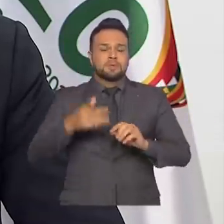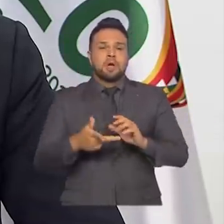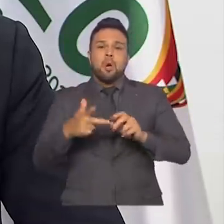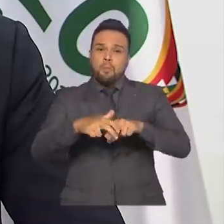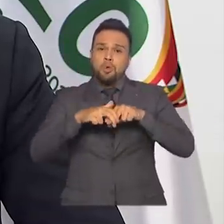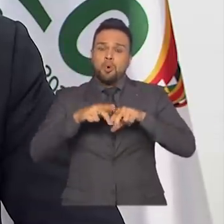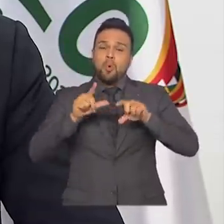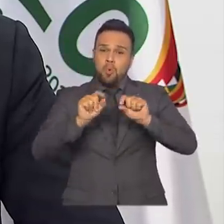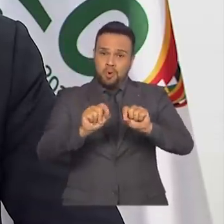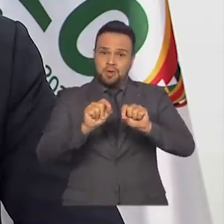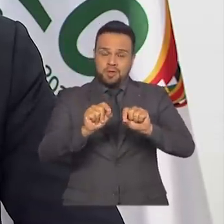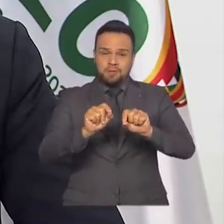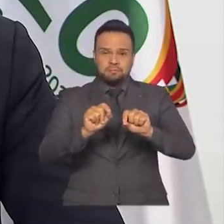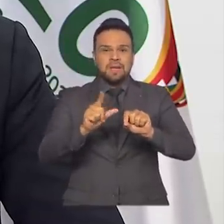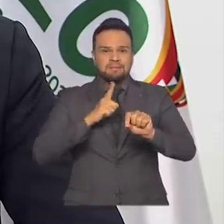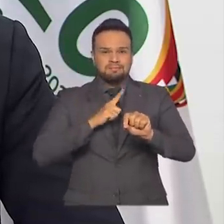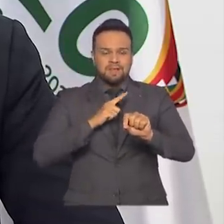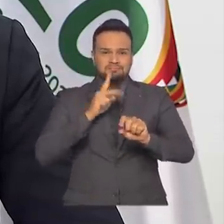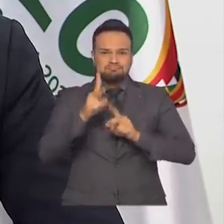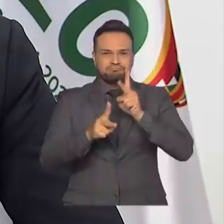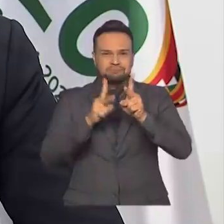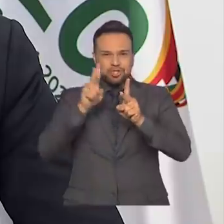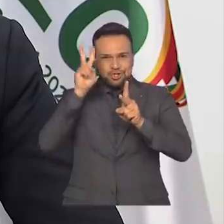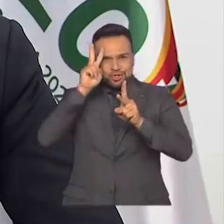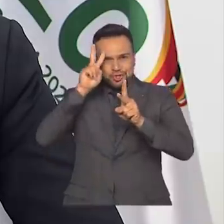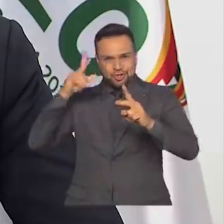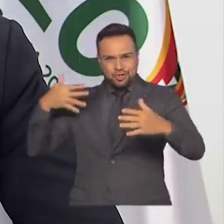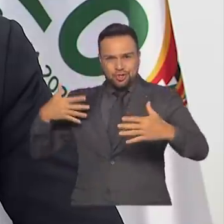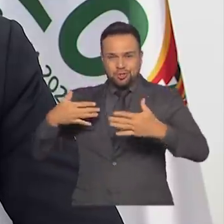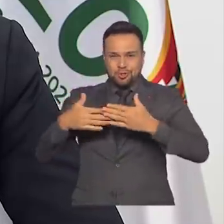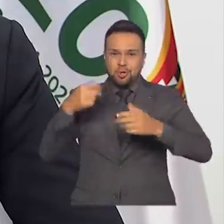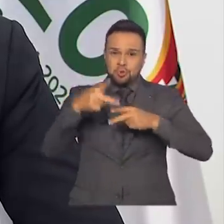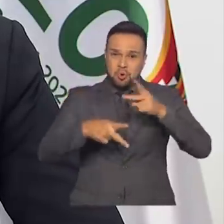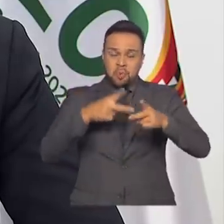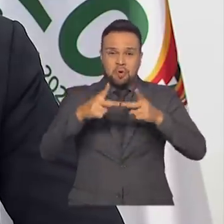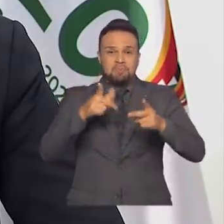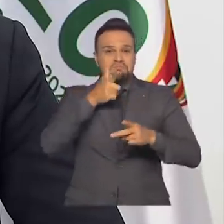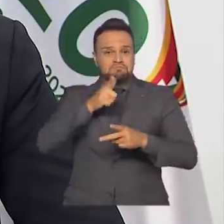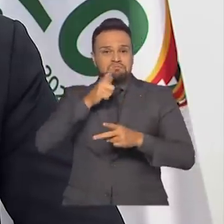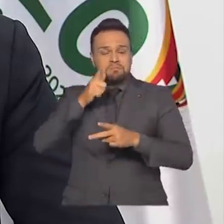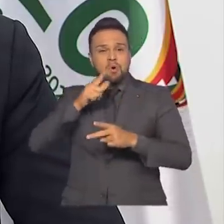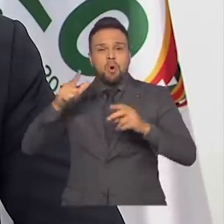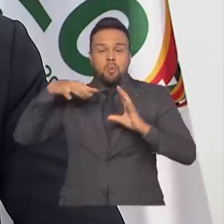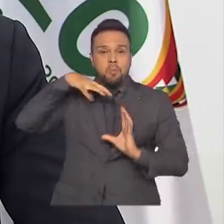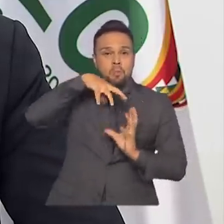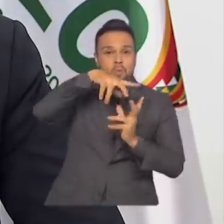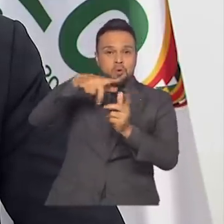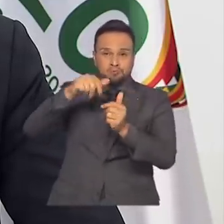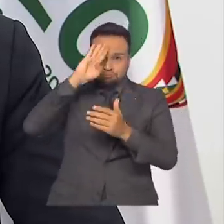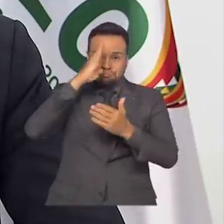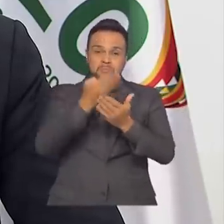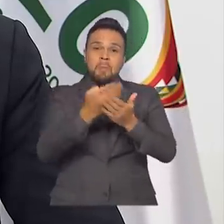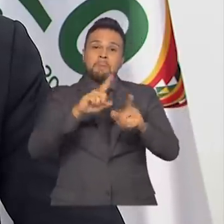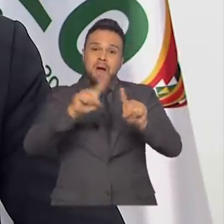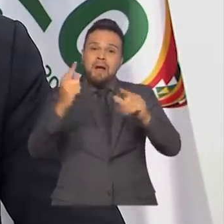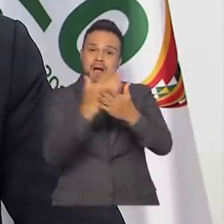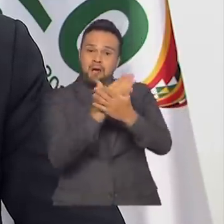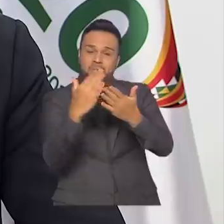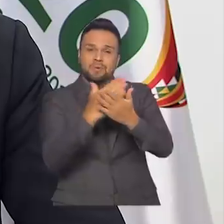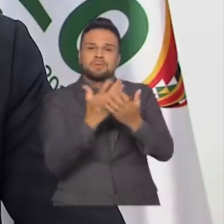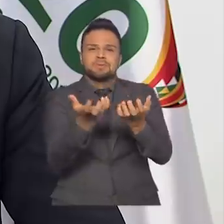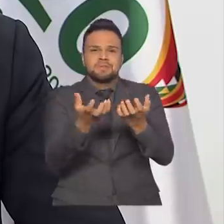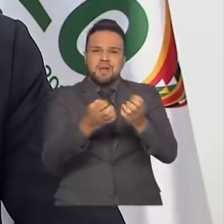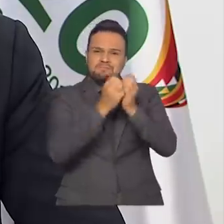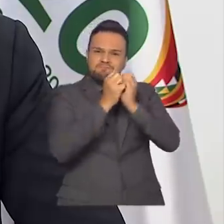a simpatia do mundo. Contudo, há quem queira destruí-la e colocar em seu lugar o conflito,